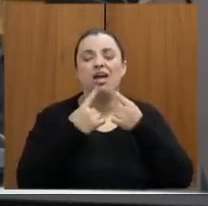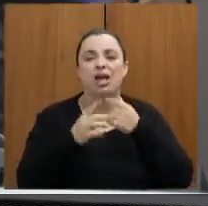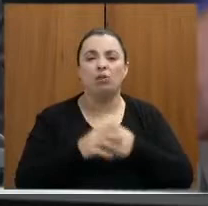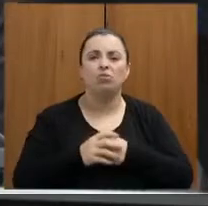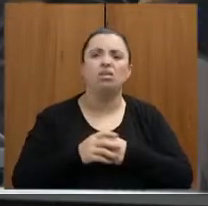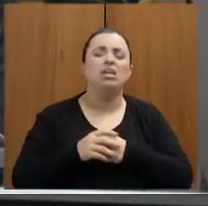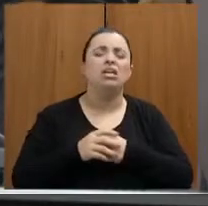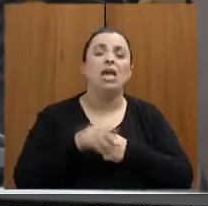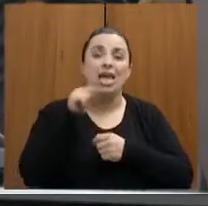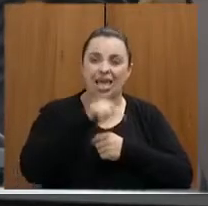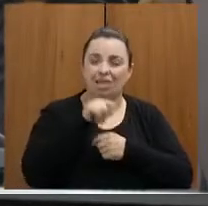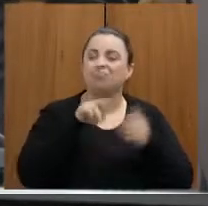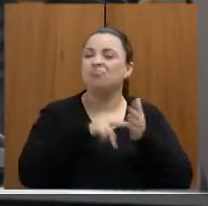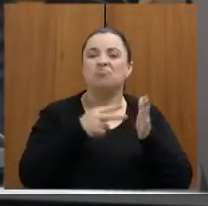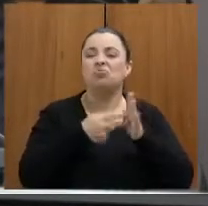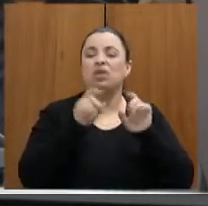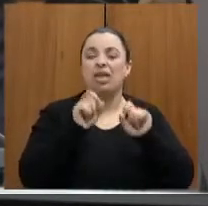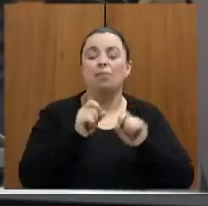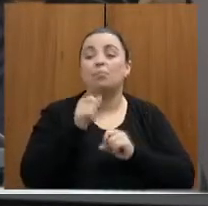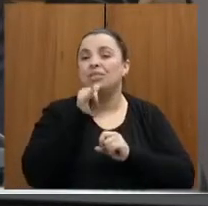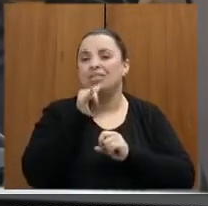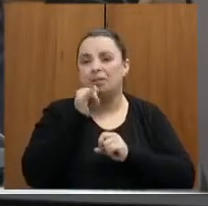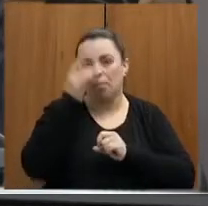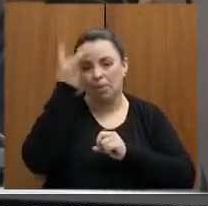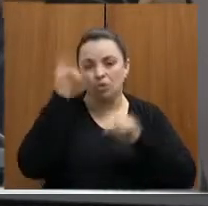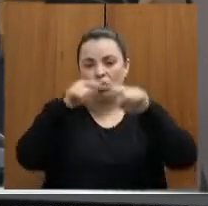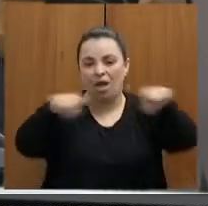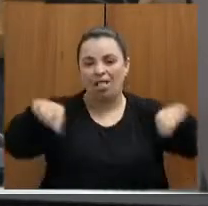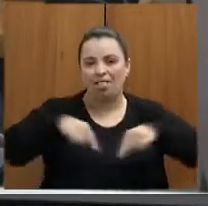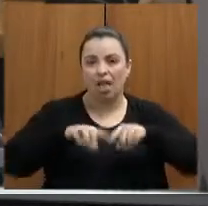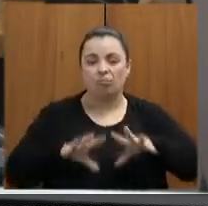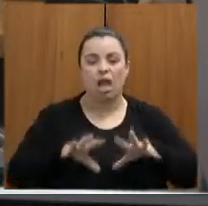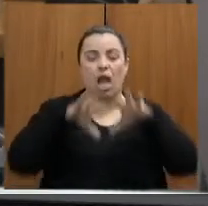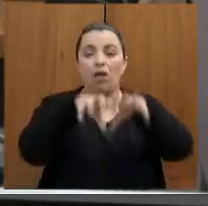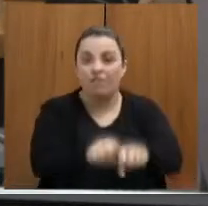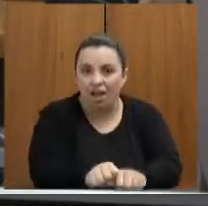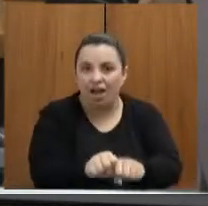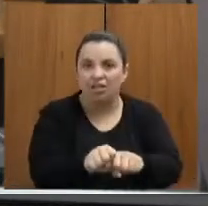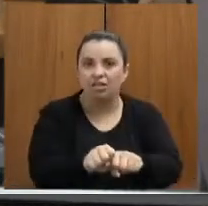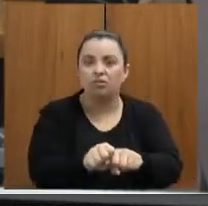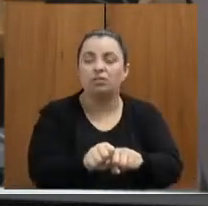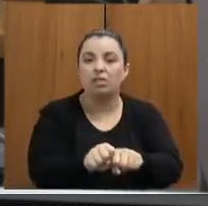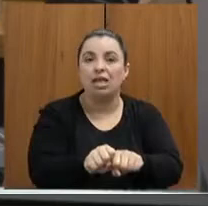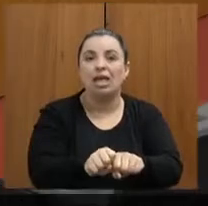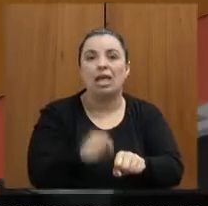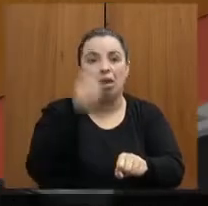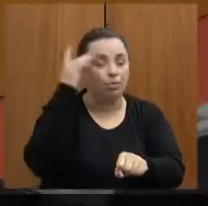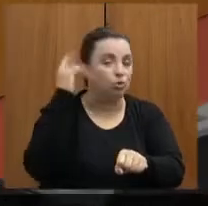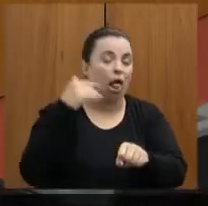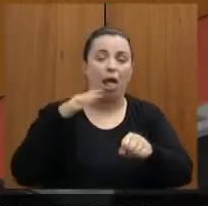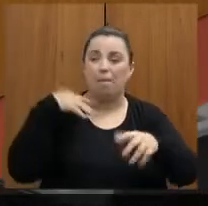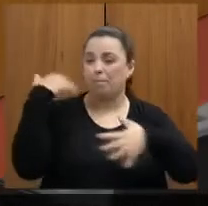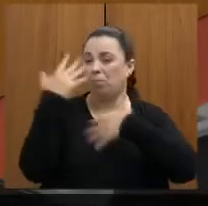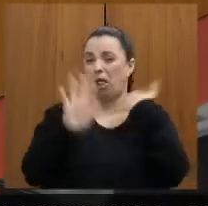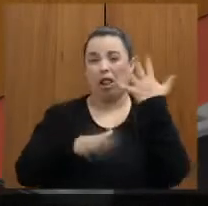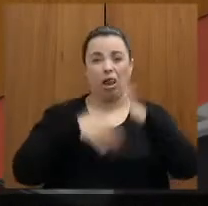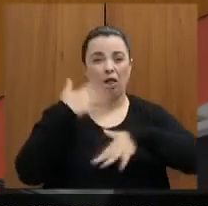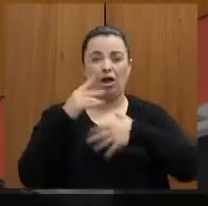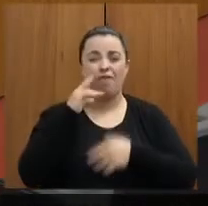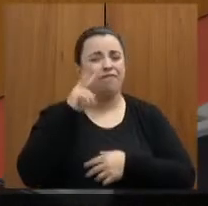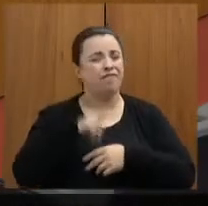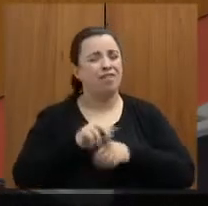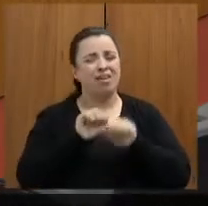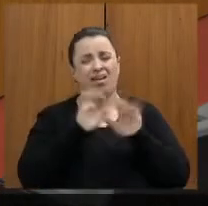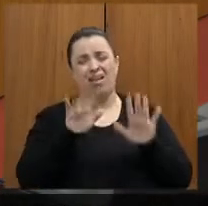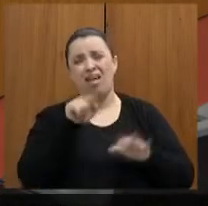as pessoas invadem uma terra aí daquela confusão danada né pessoal só quer bagunça mesmo e te ver claramente né